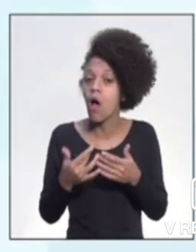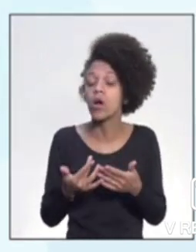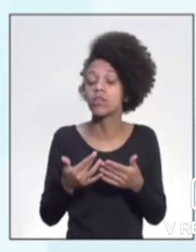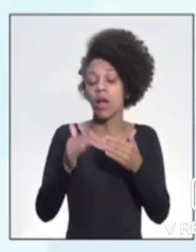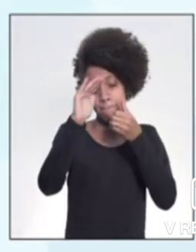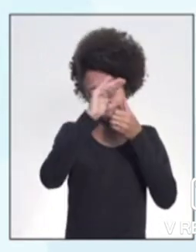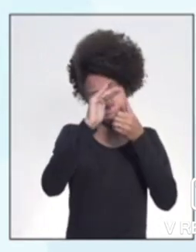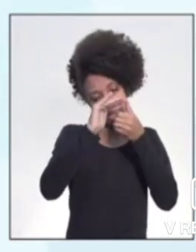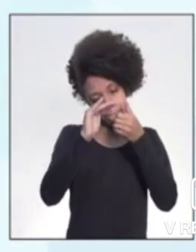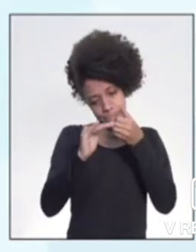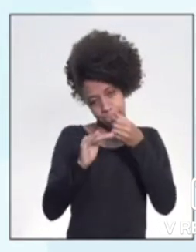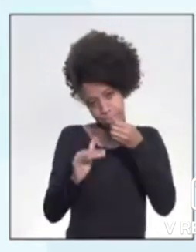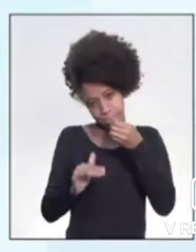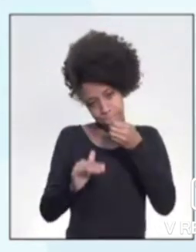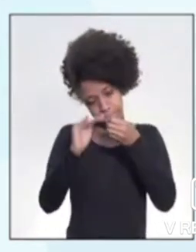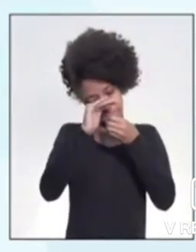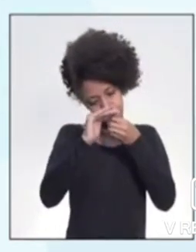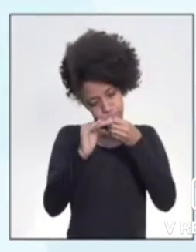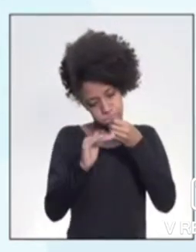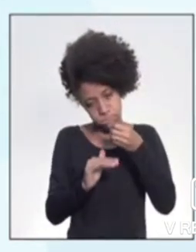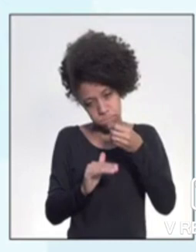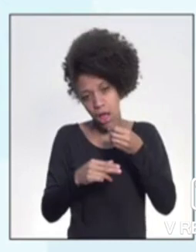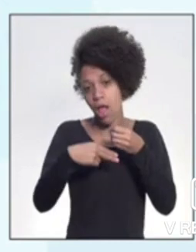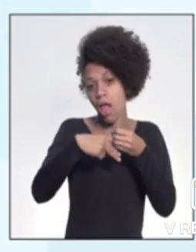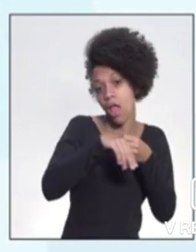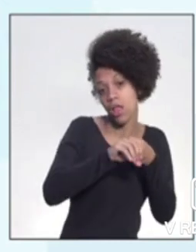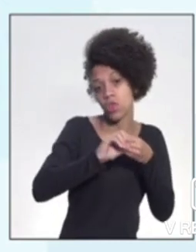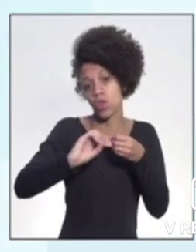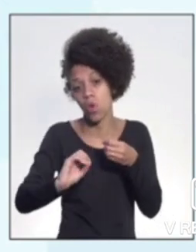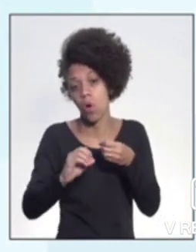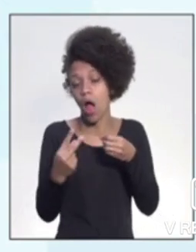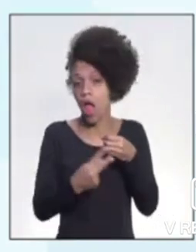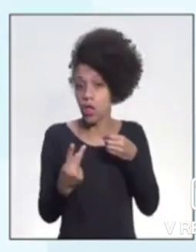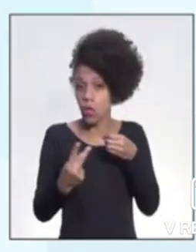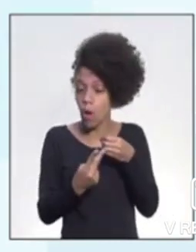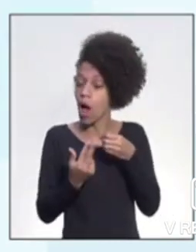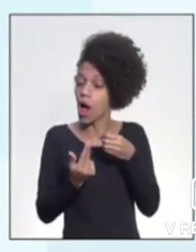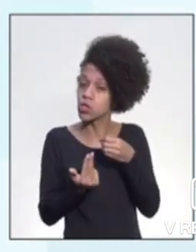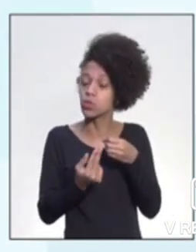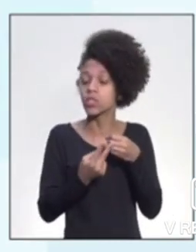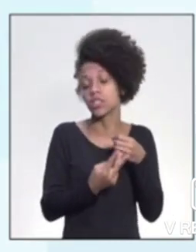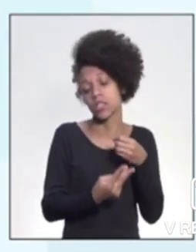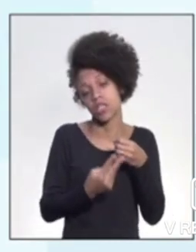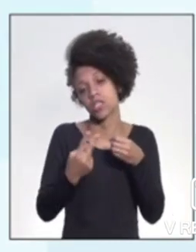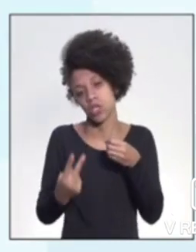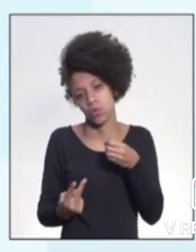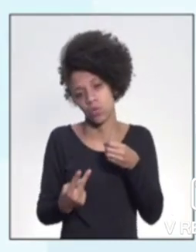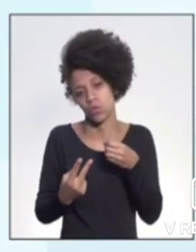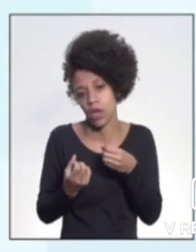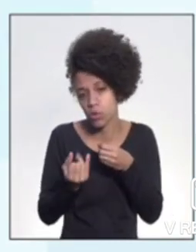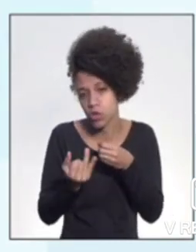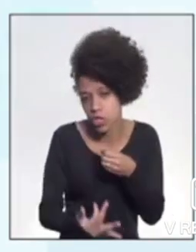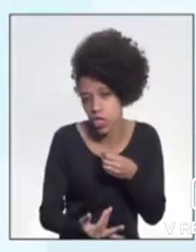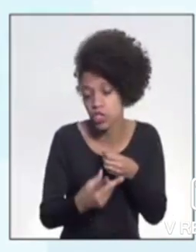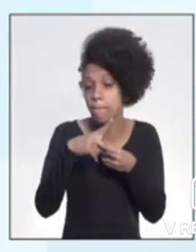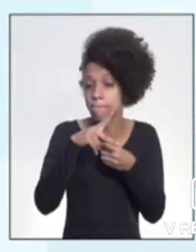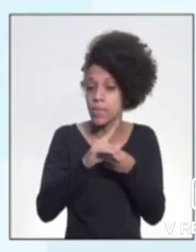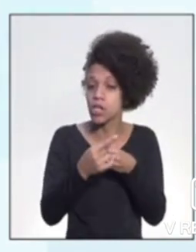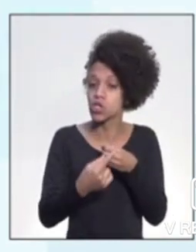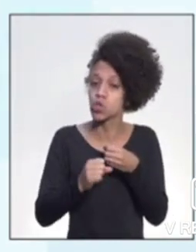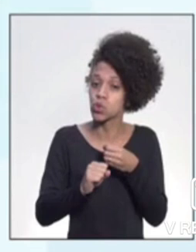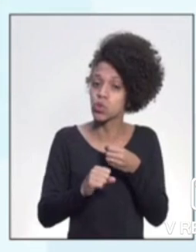camada N e a camada O comporta 32 elétrons, a camada P 18 e